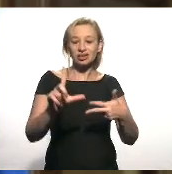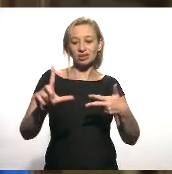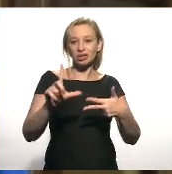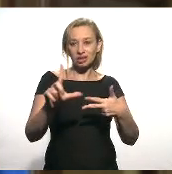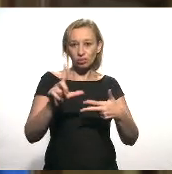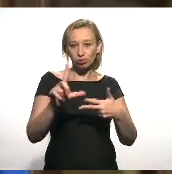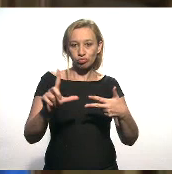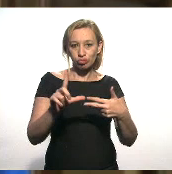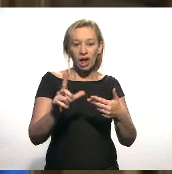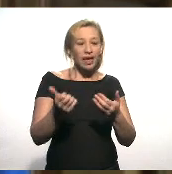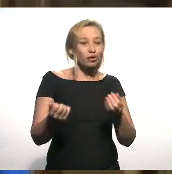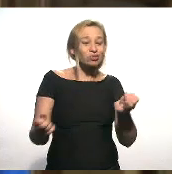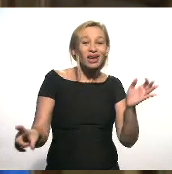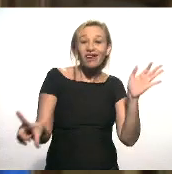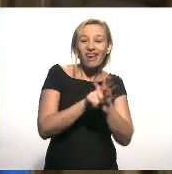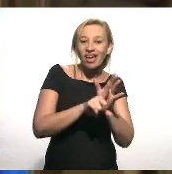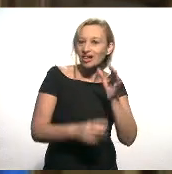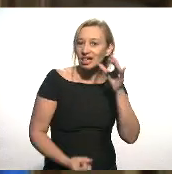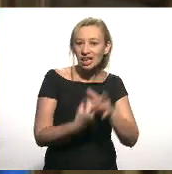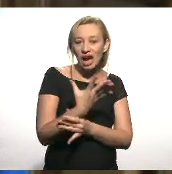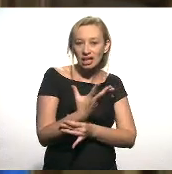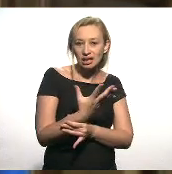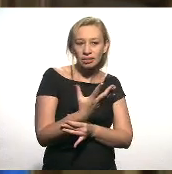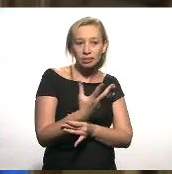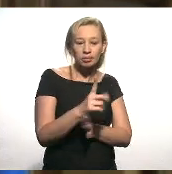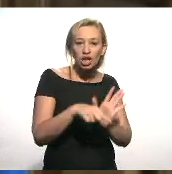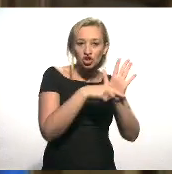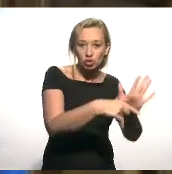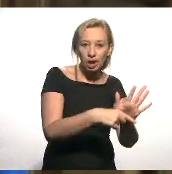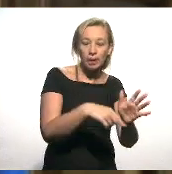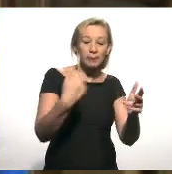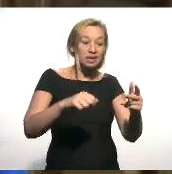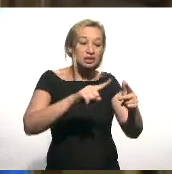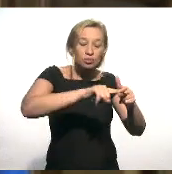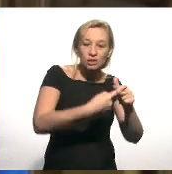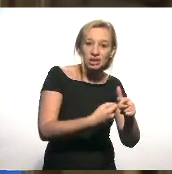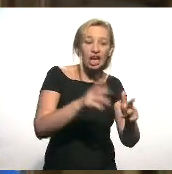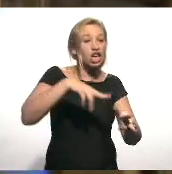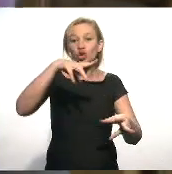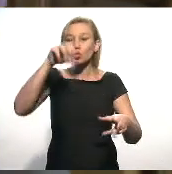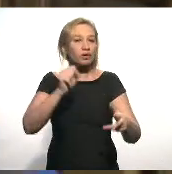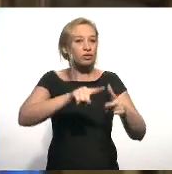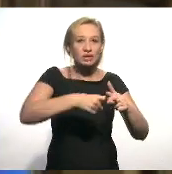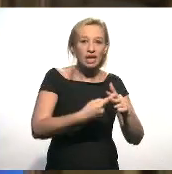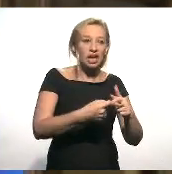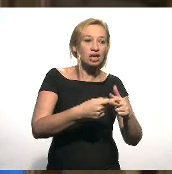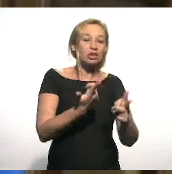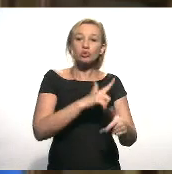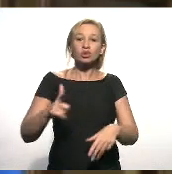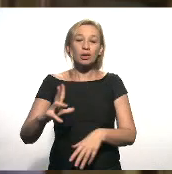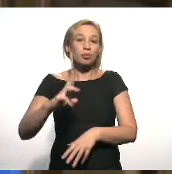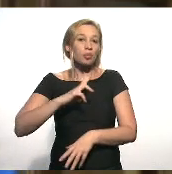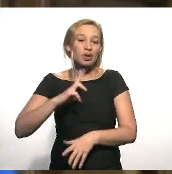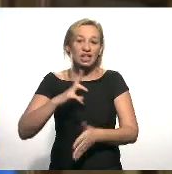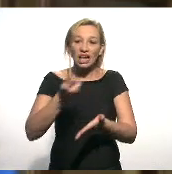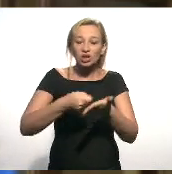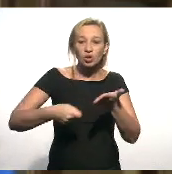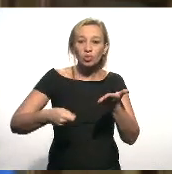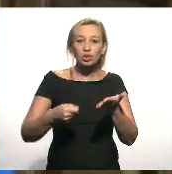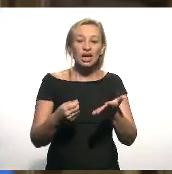comércio, tudo irregular, e não vão regularizar nunca, porque não tem título de propriedade do terreno, não tem licença